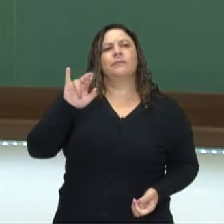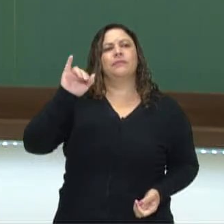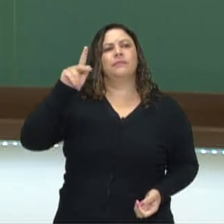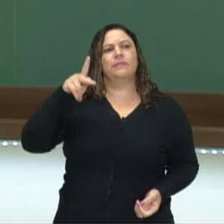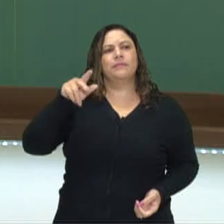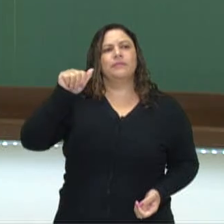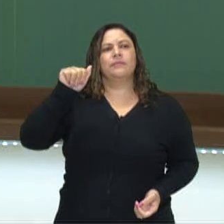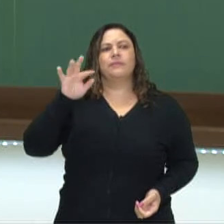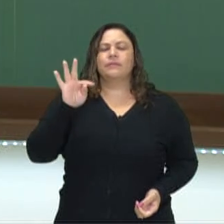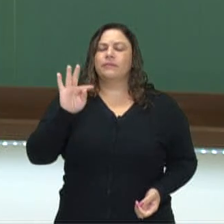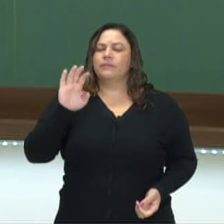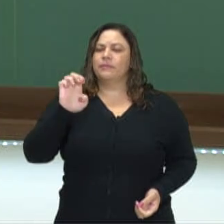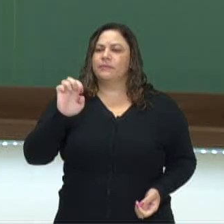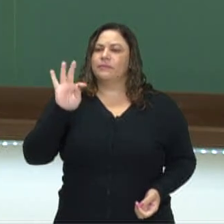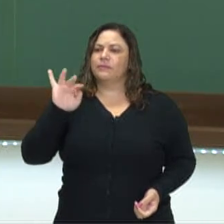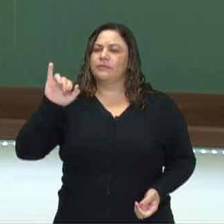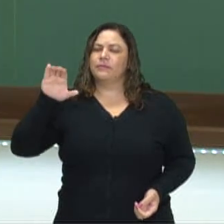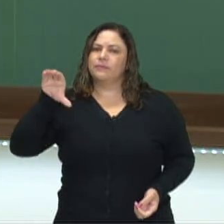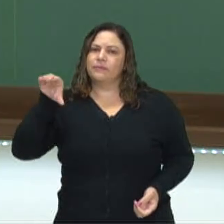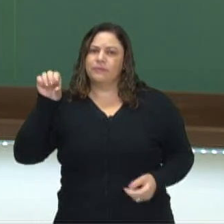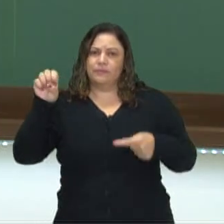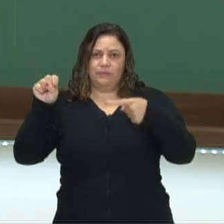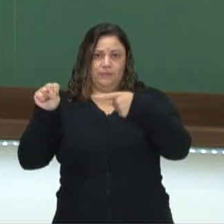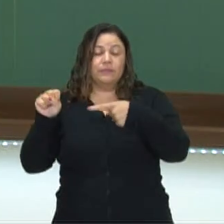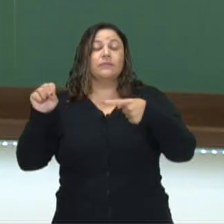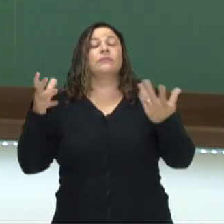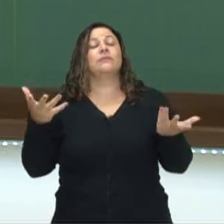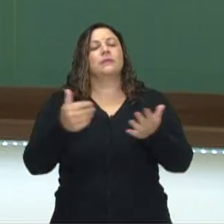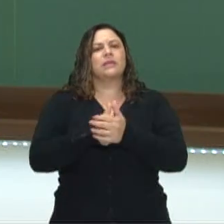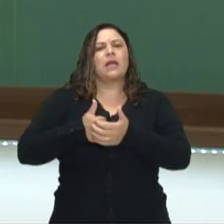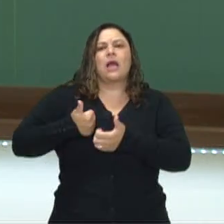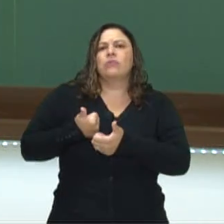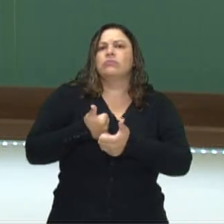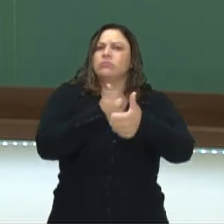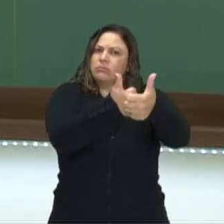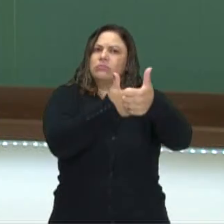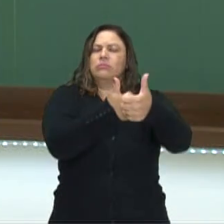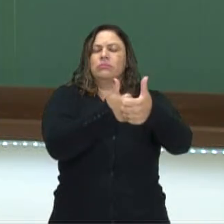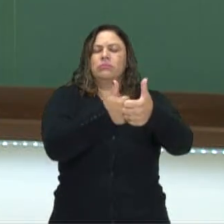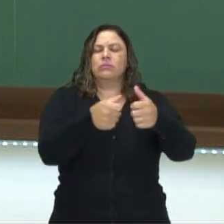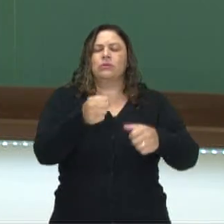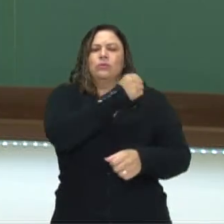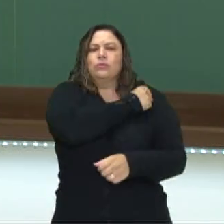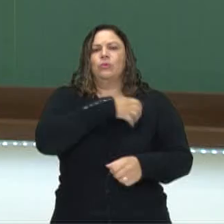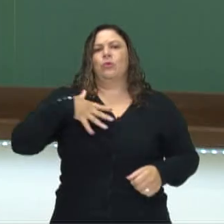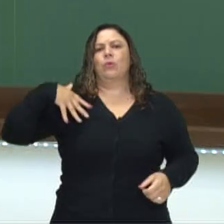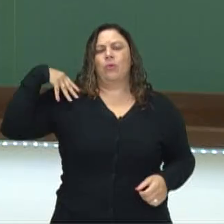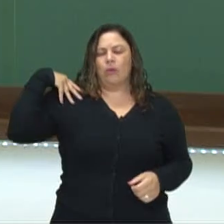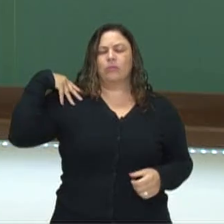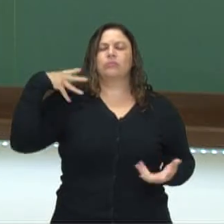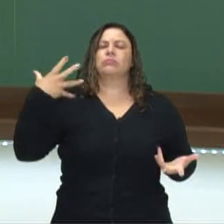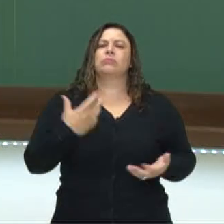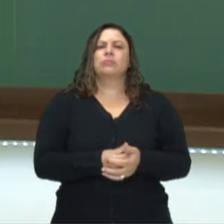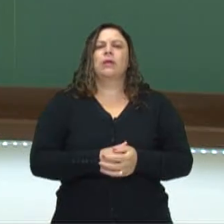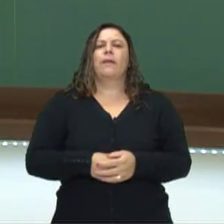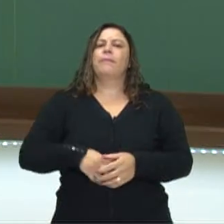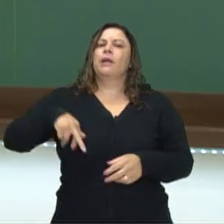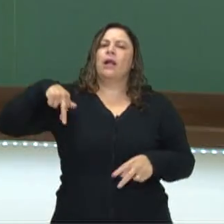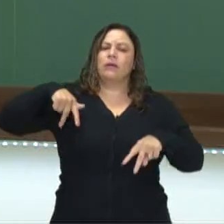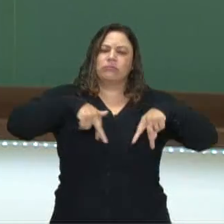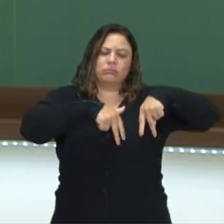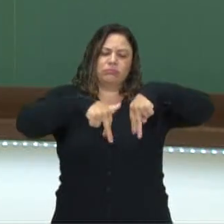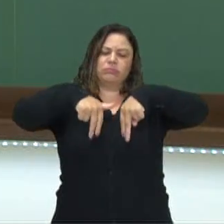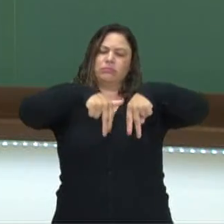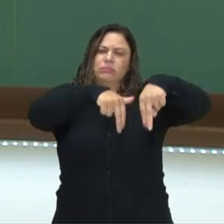os seguidores de Aristóteles e eles receberam esse nome justamente pelo hábito de caminhar